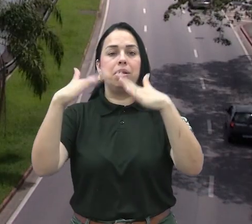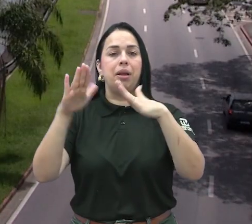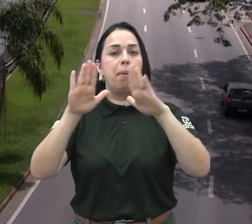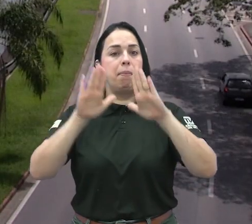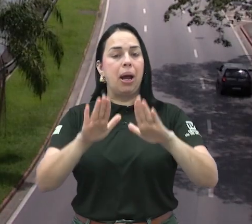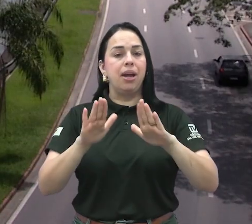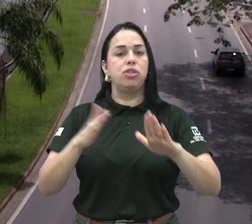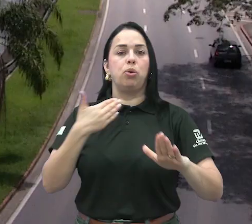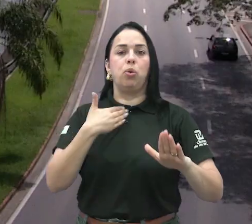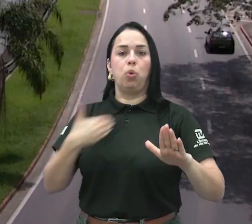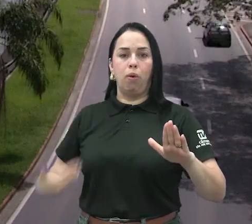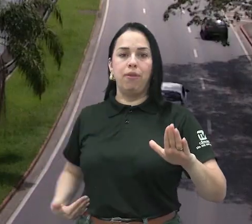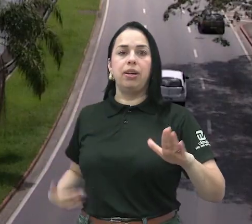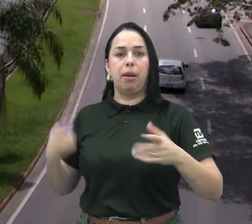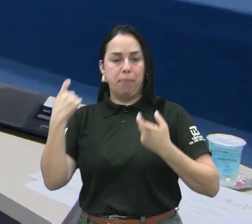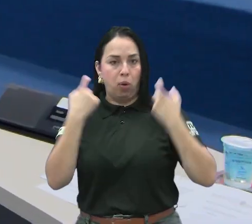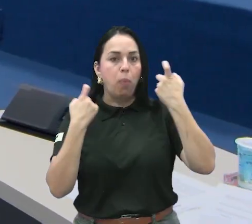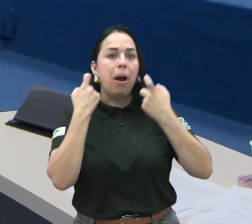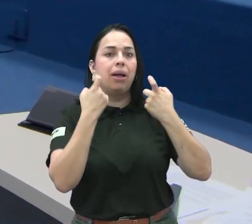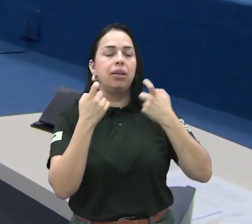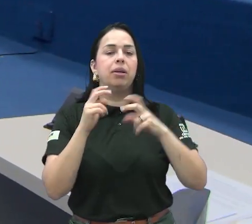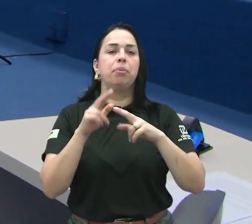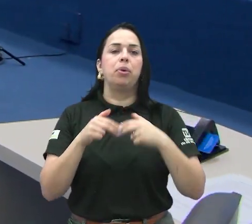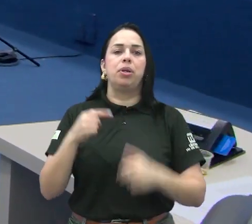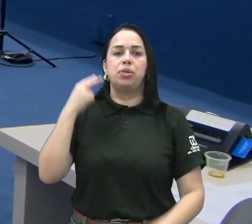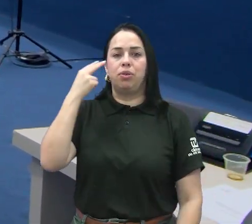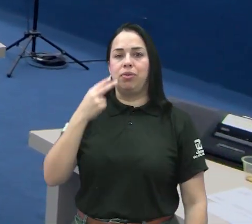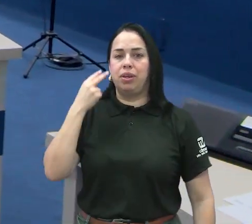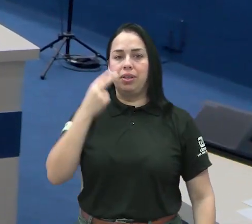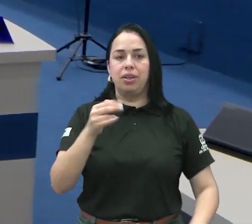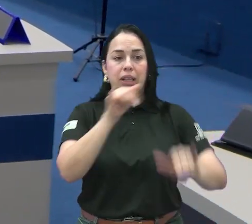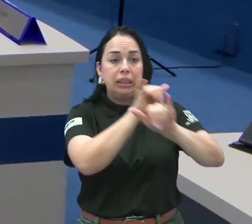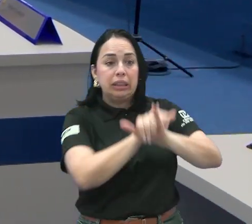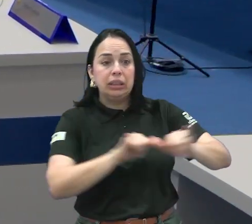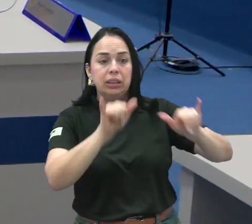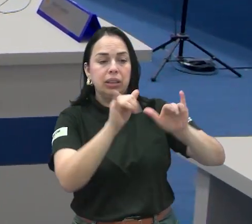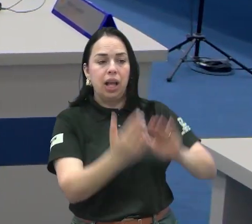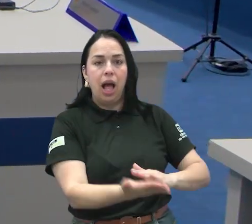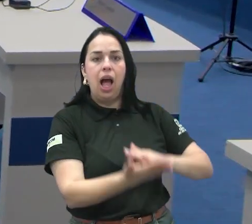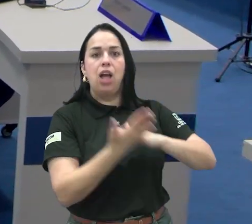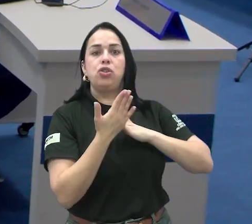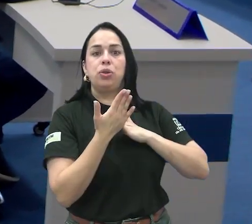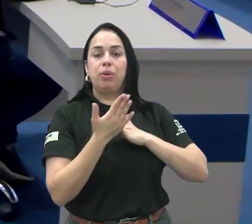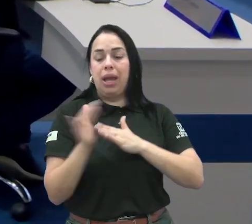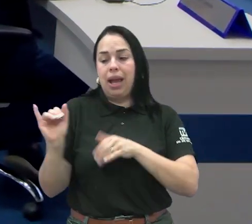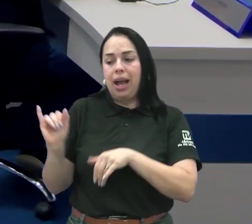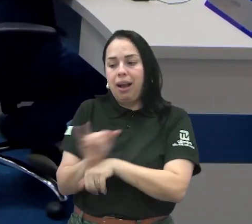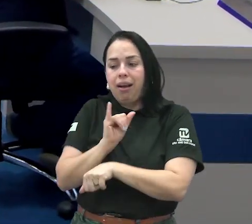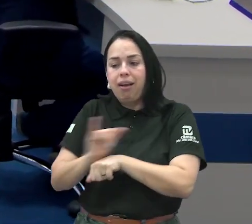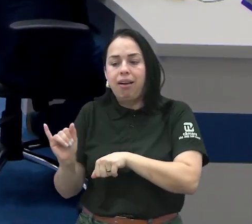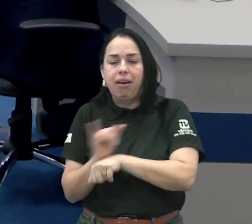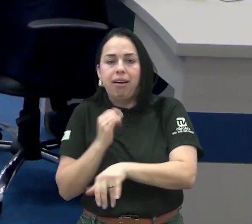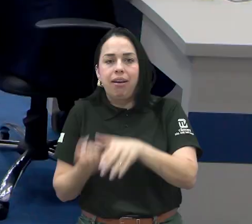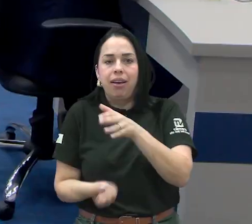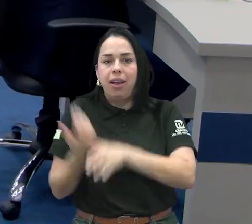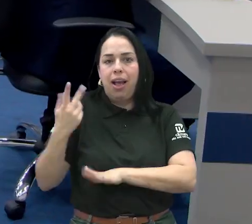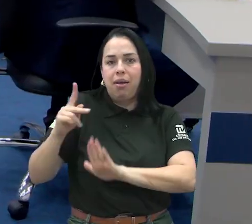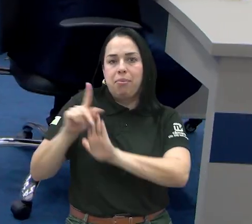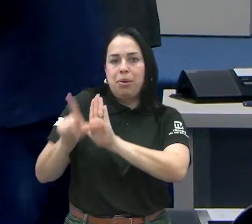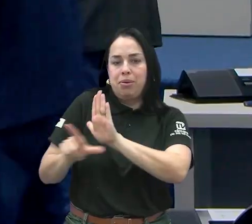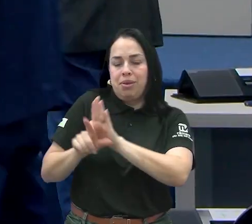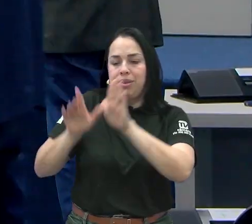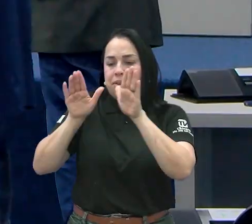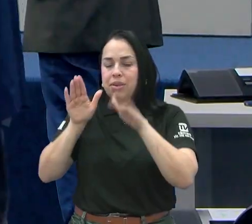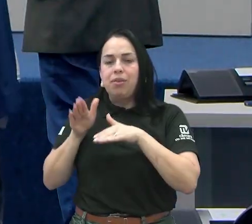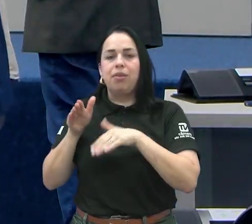das preocupações do Legislativo. Para os vereadores, os números divulgados ajudam a direcionar a criação de políticas